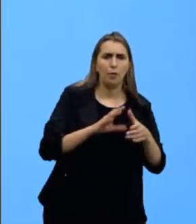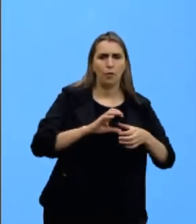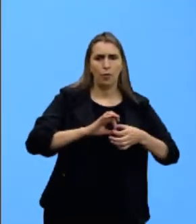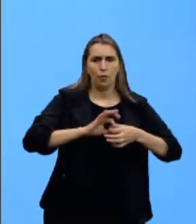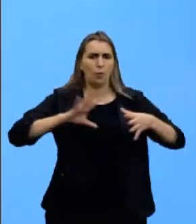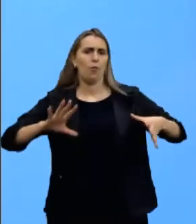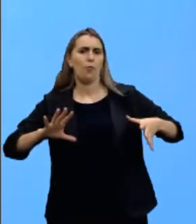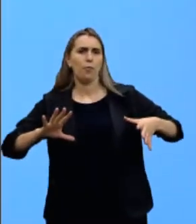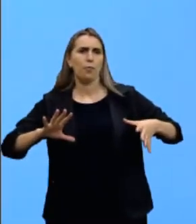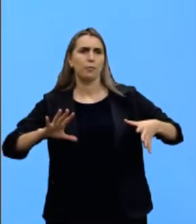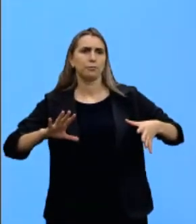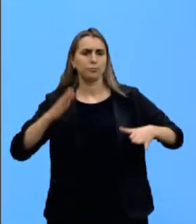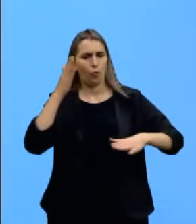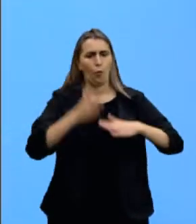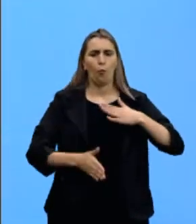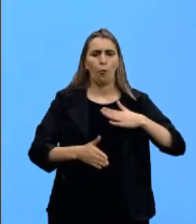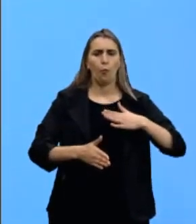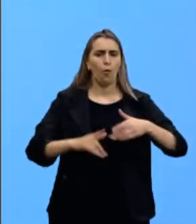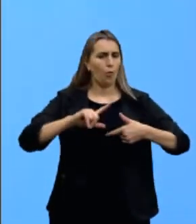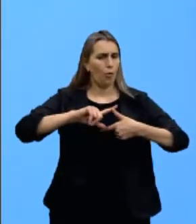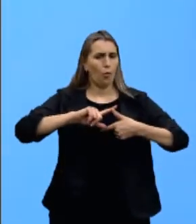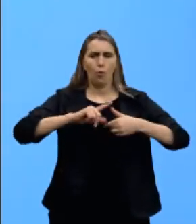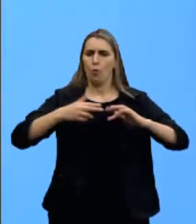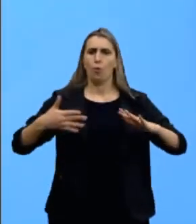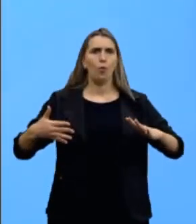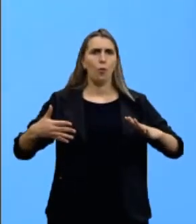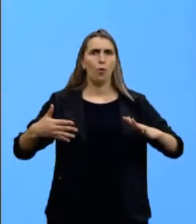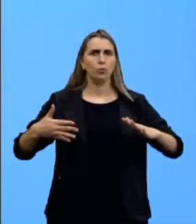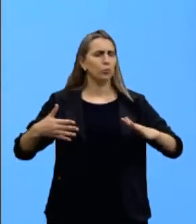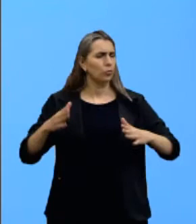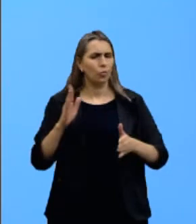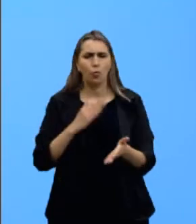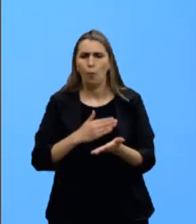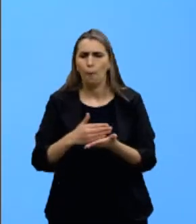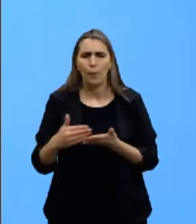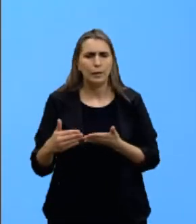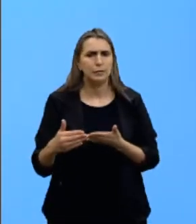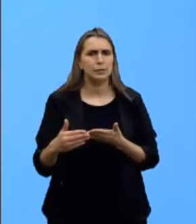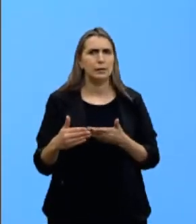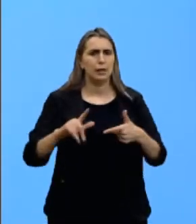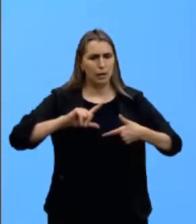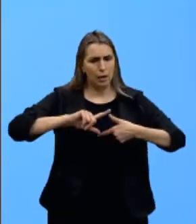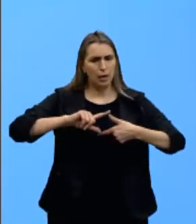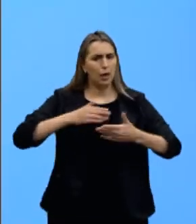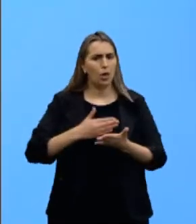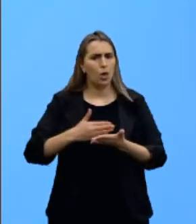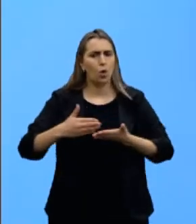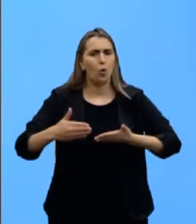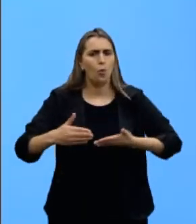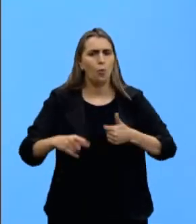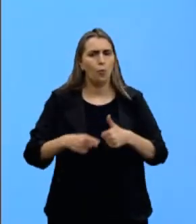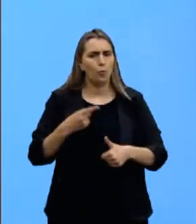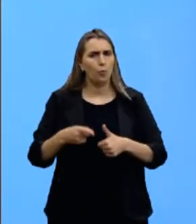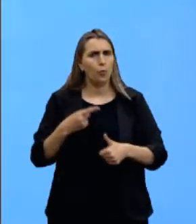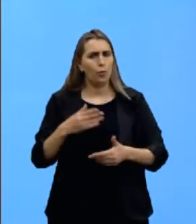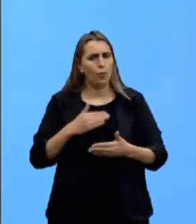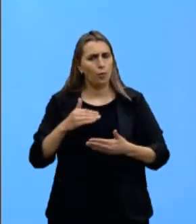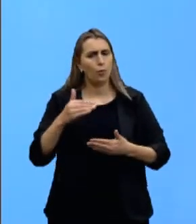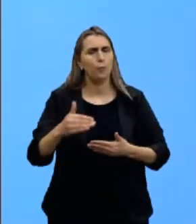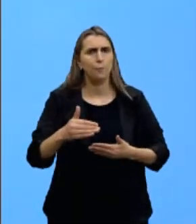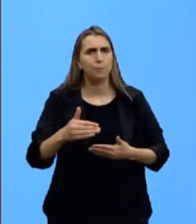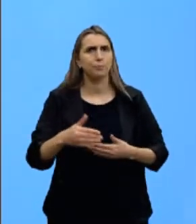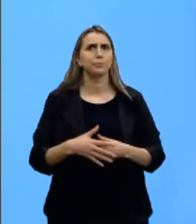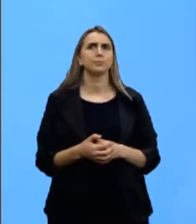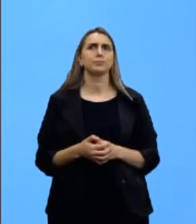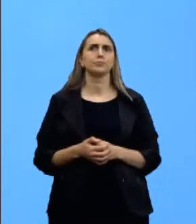do rompimento aqui no modernismo onde tudo inicia né onde tudo começa né a dar os primeiros passos essas